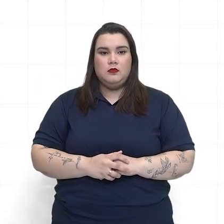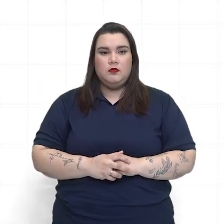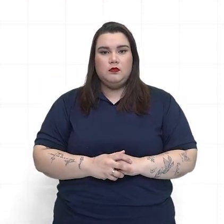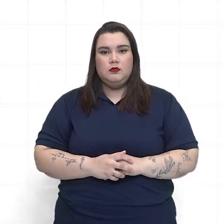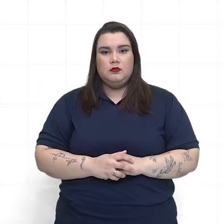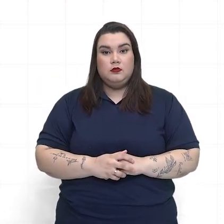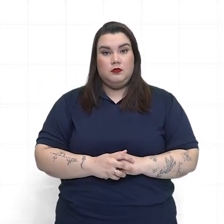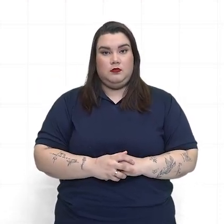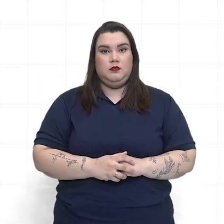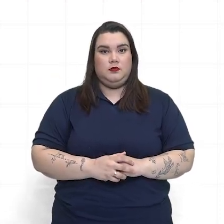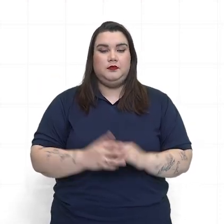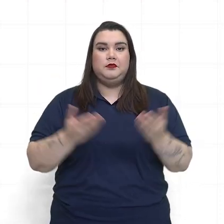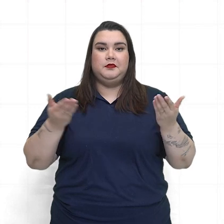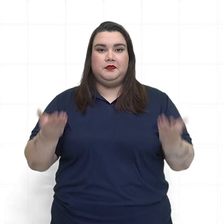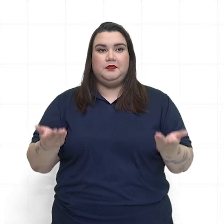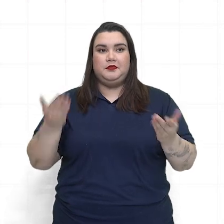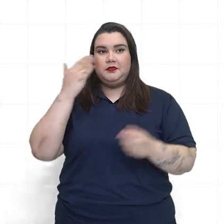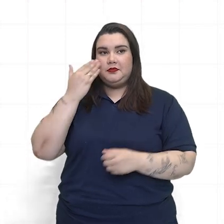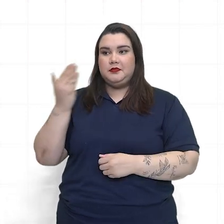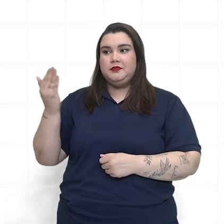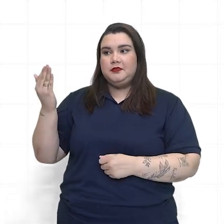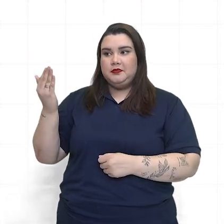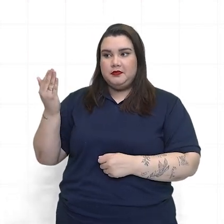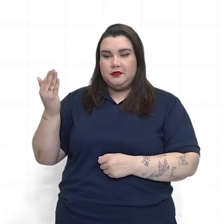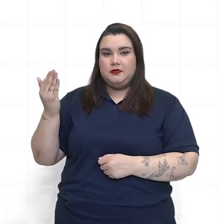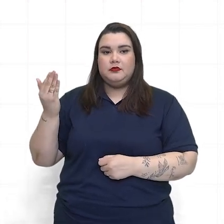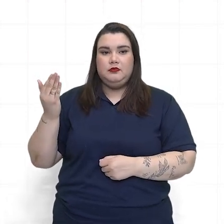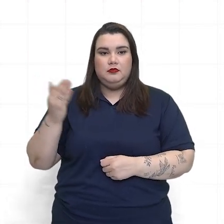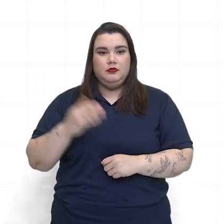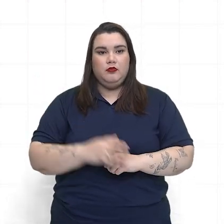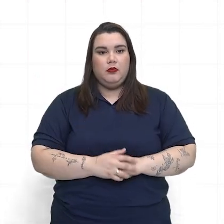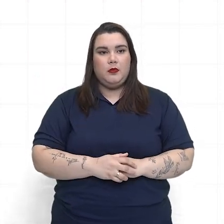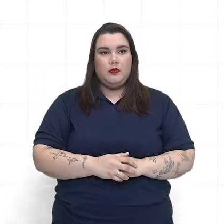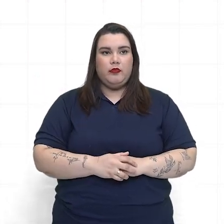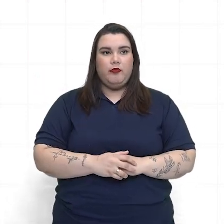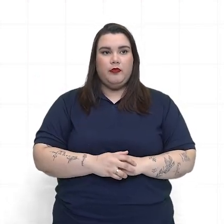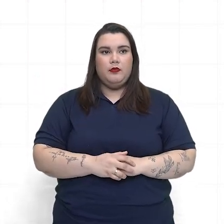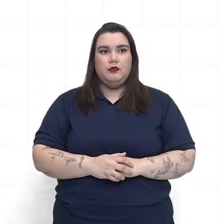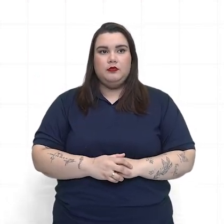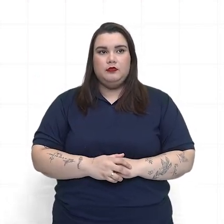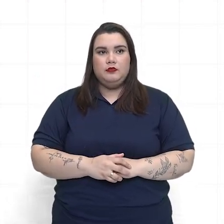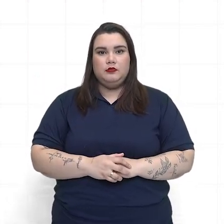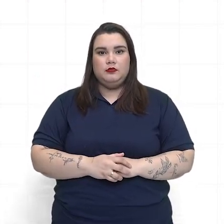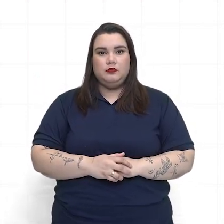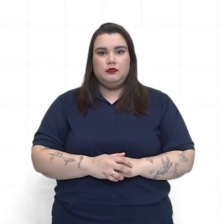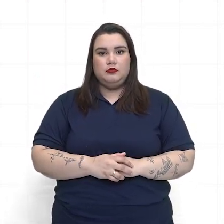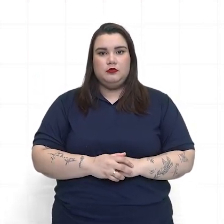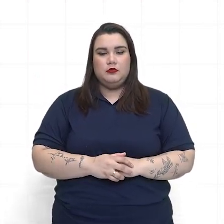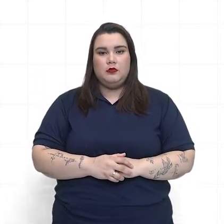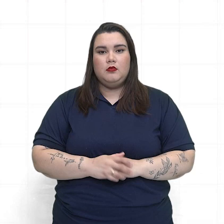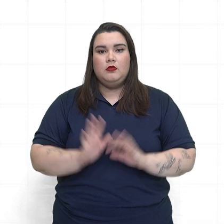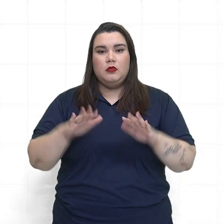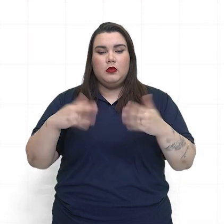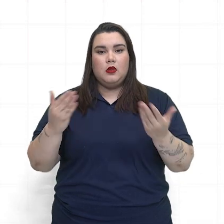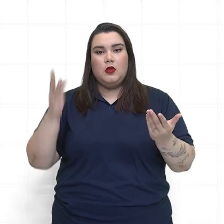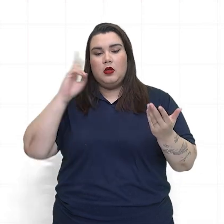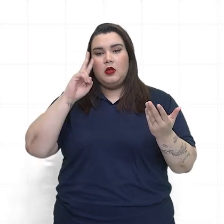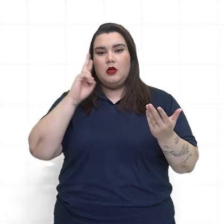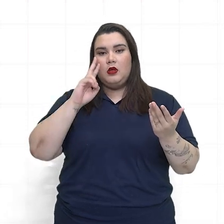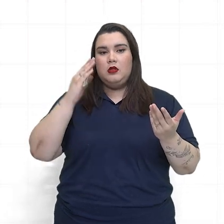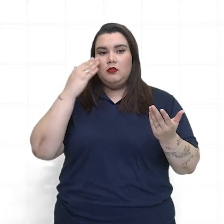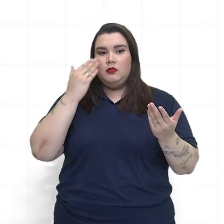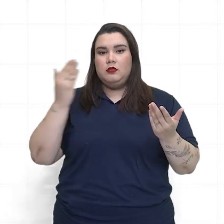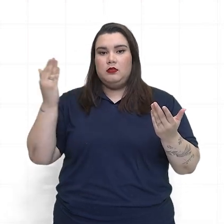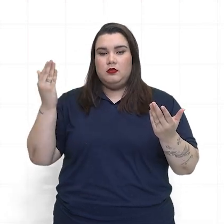Então, vamos executar essa conta, olha lá. Essa conta aqui, lembrando aqui que nós temos, olha,